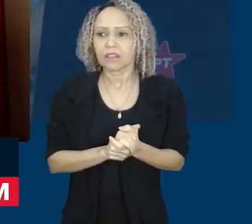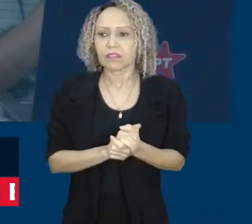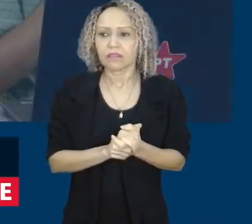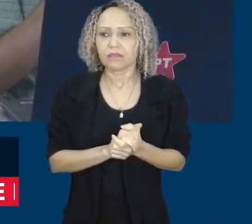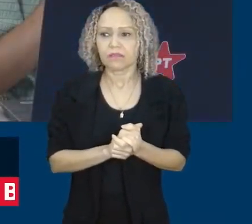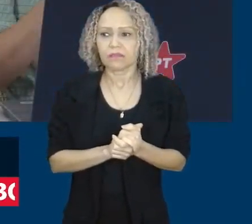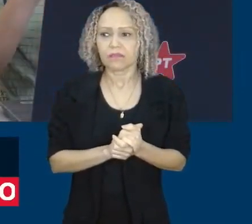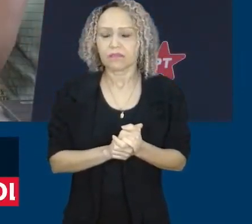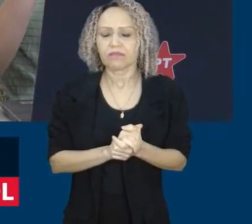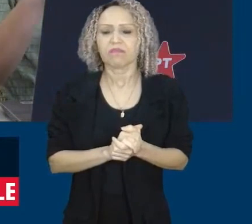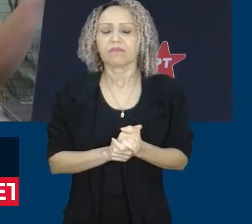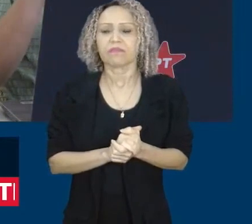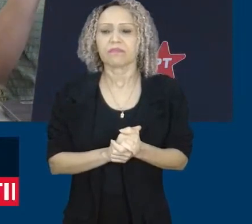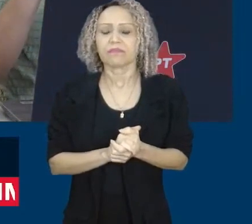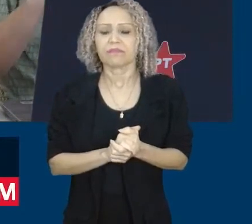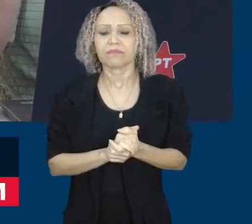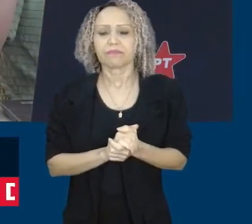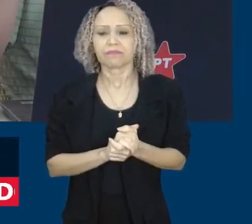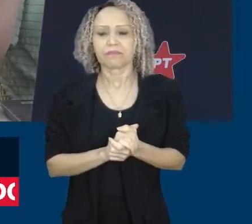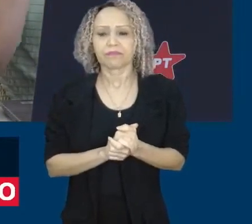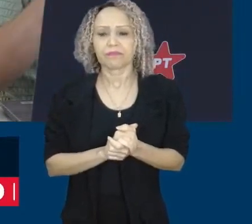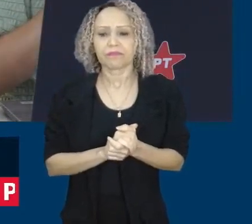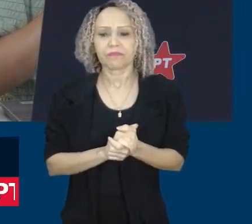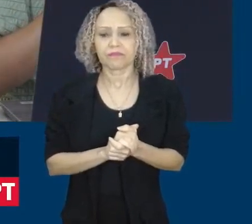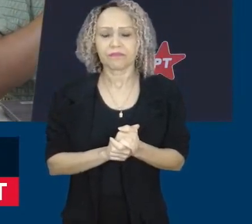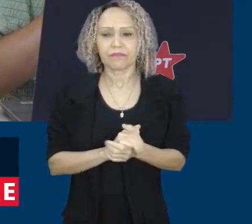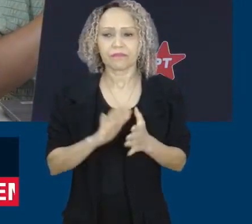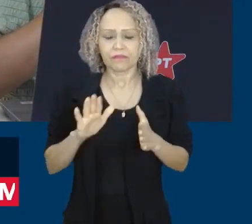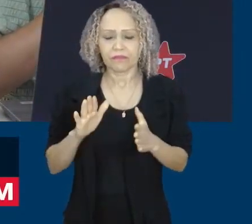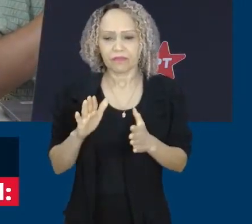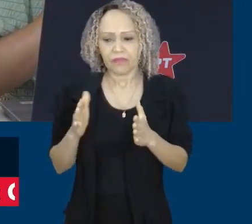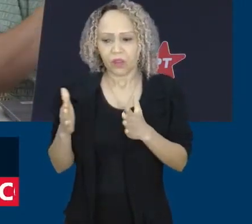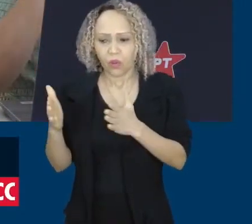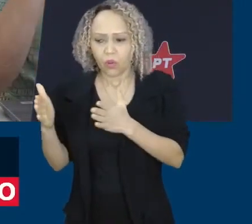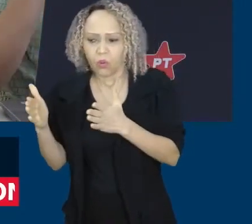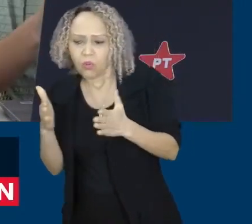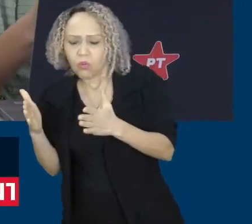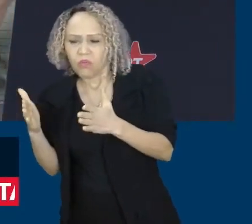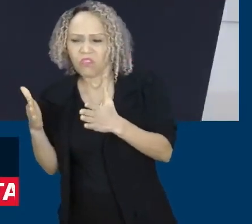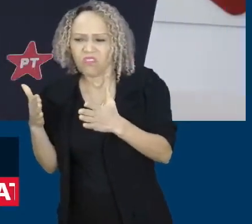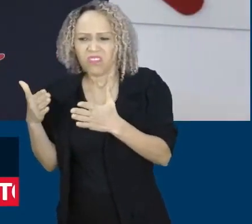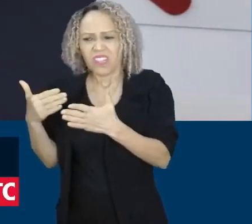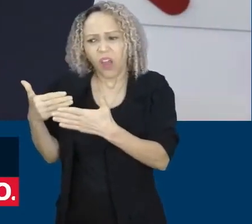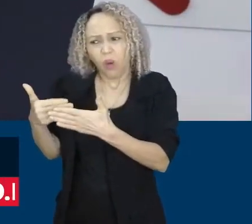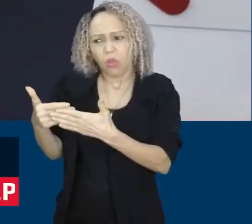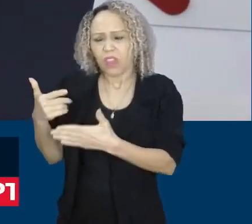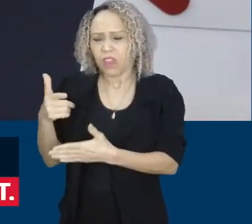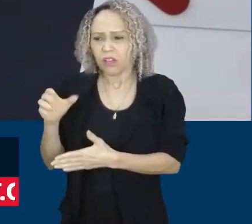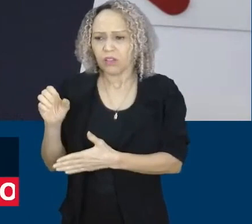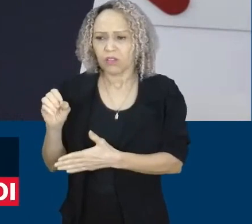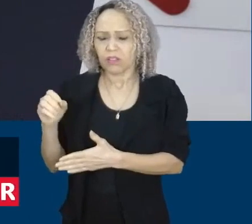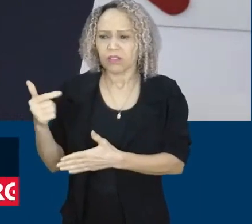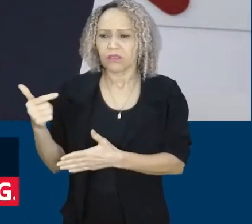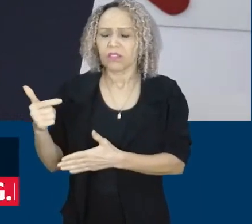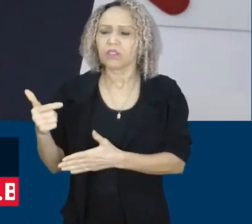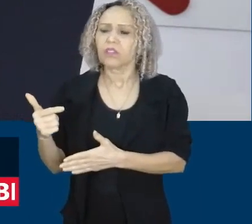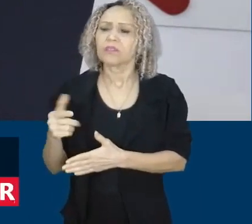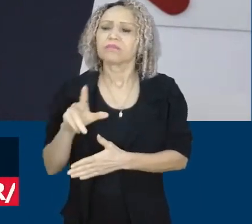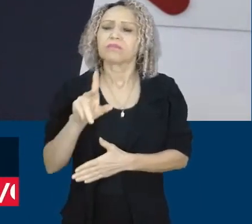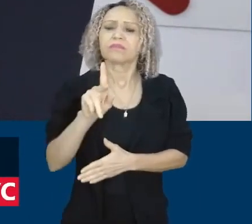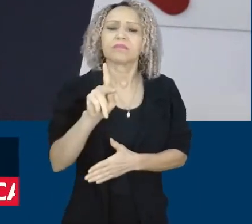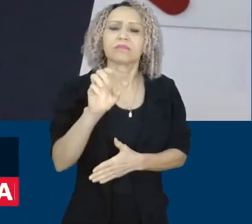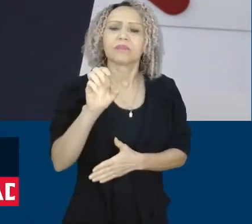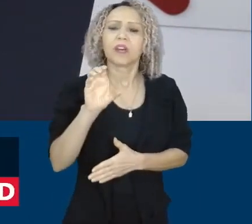Se o senhor me permitir, já nesse finalzinho aí de 2022, que é a aprovação da PEC do Bolsa Família na Câmara,